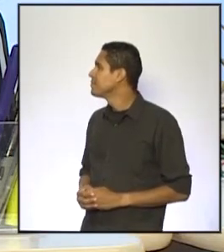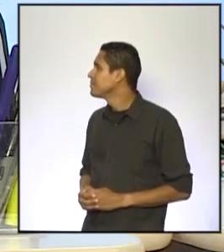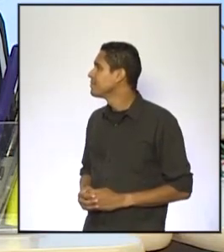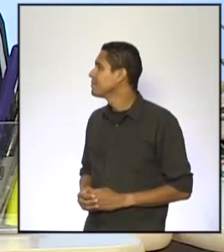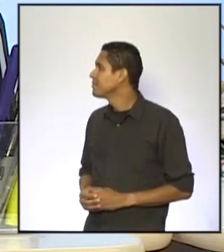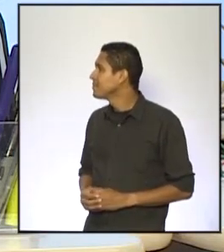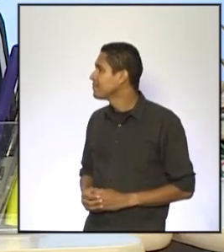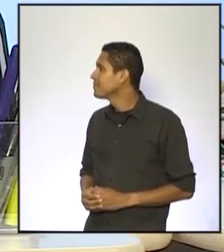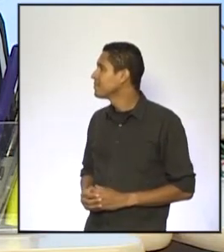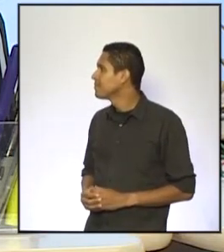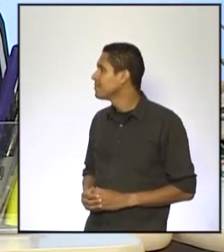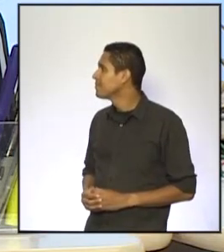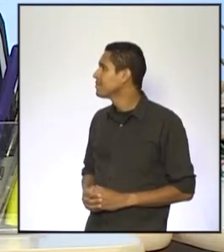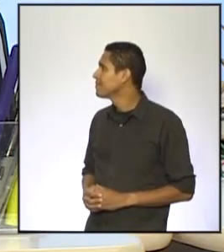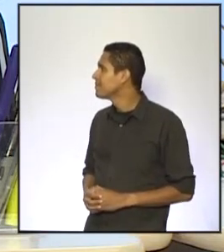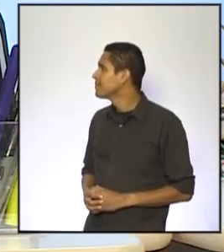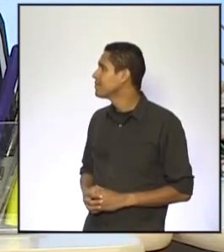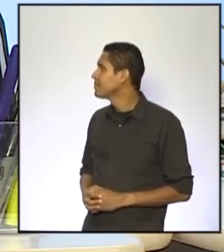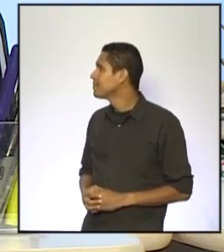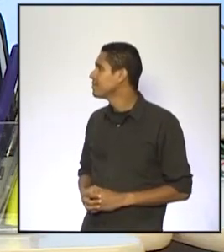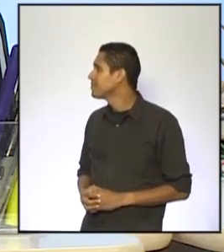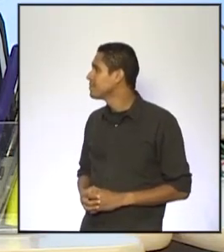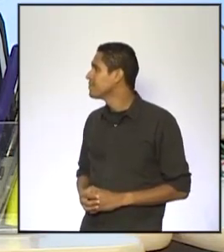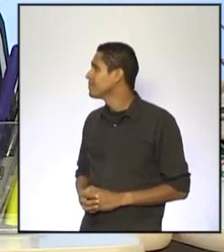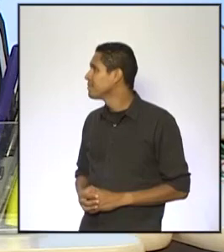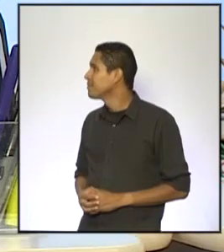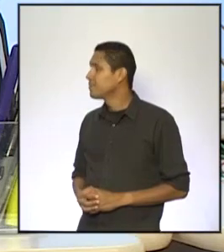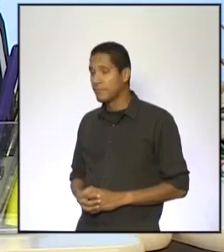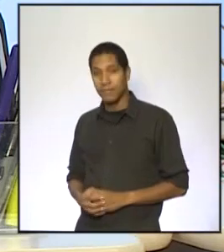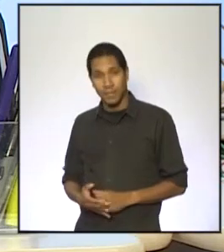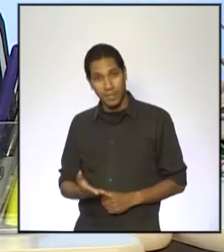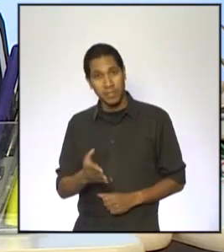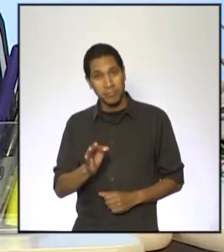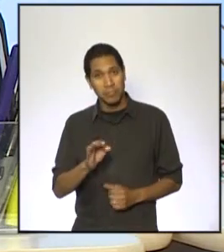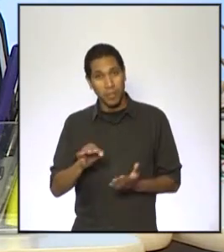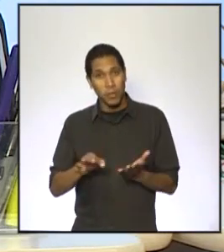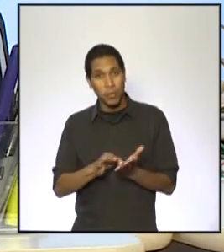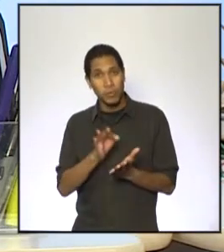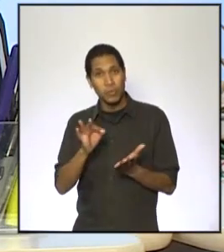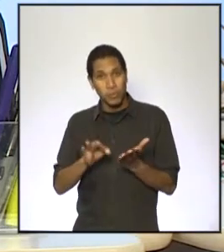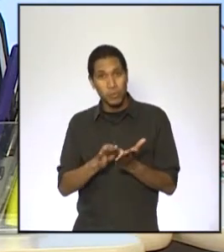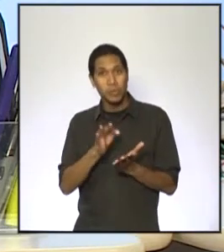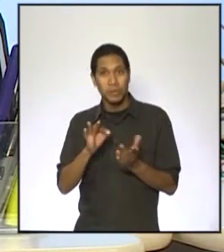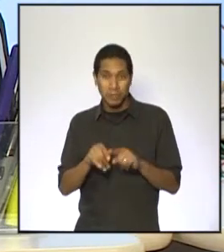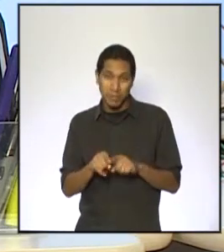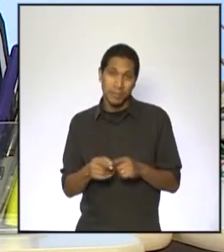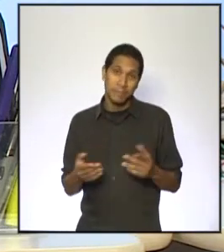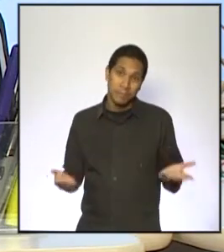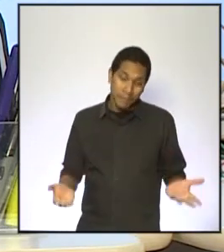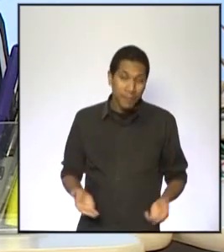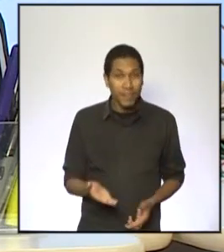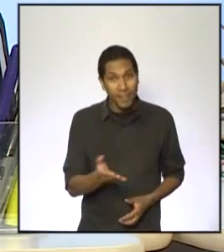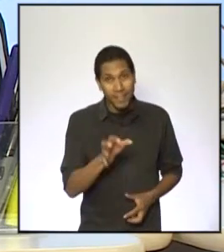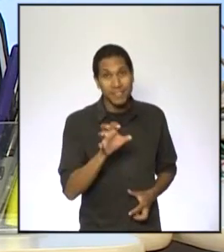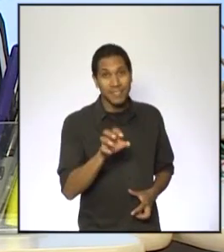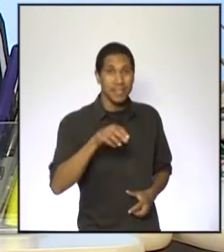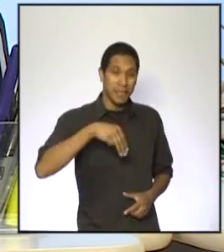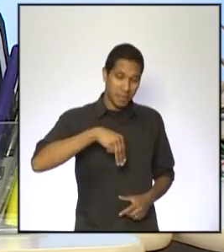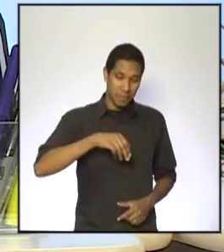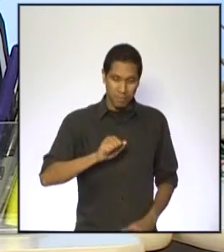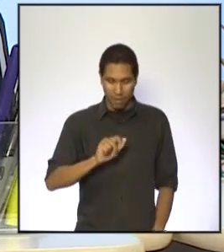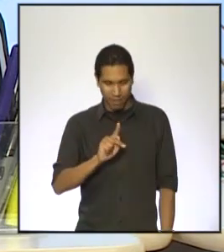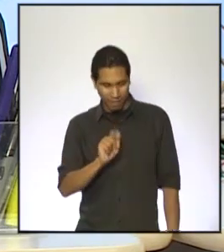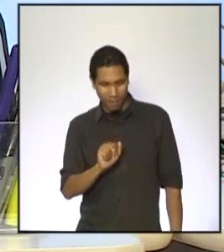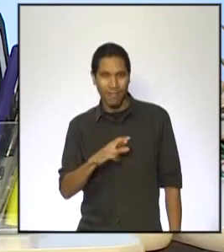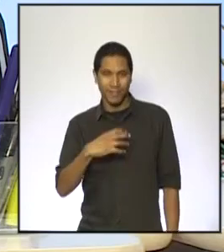É como se fosse realmente uma costura. E ser maker é justamente trazer alguns